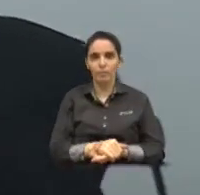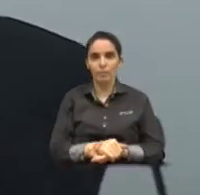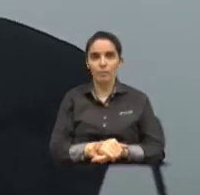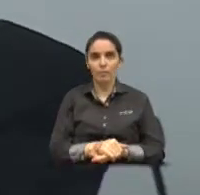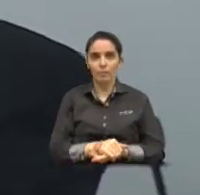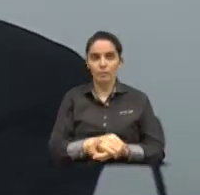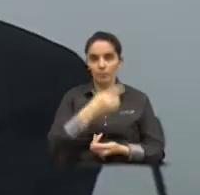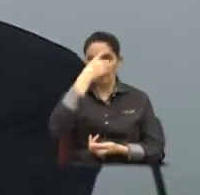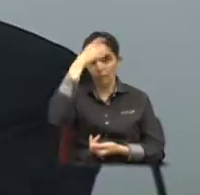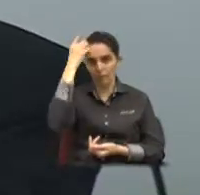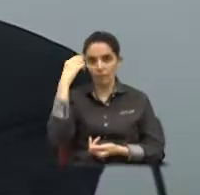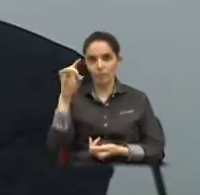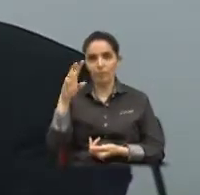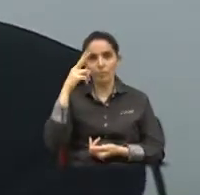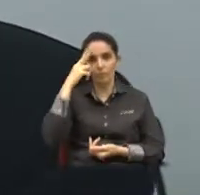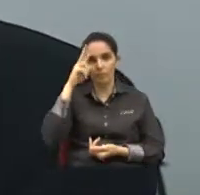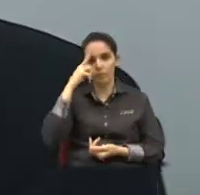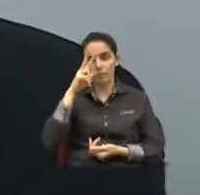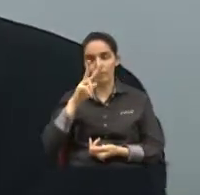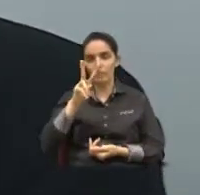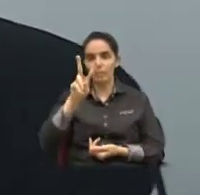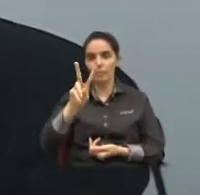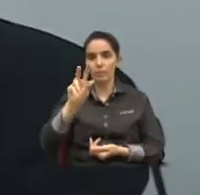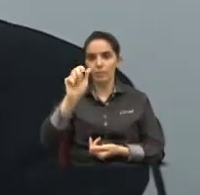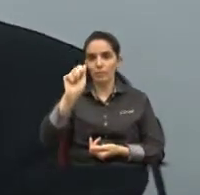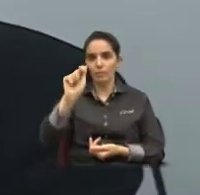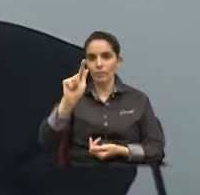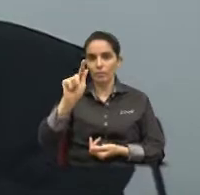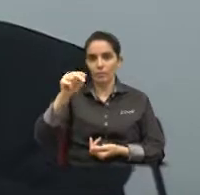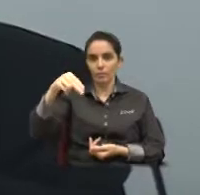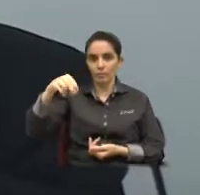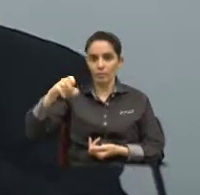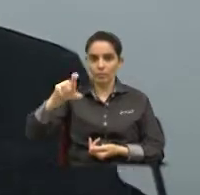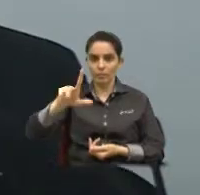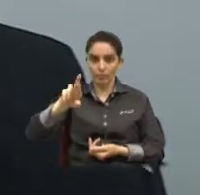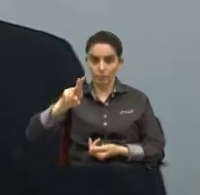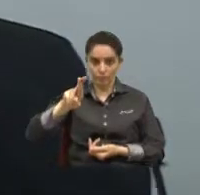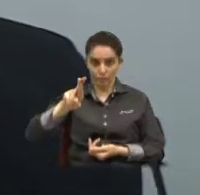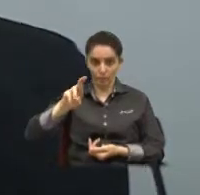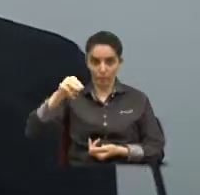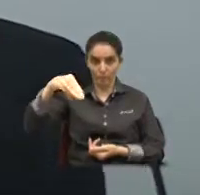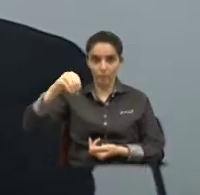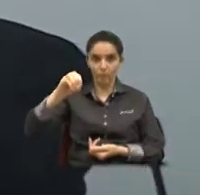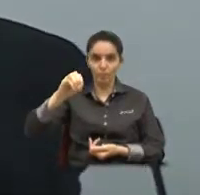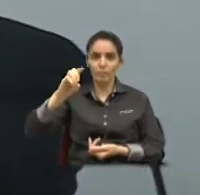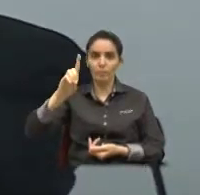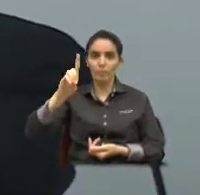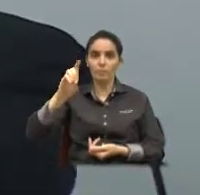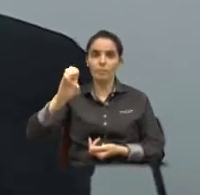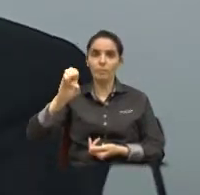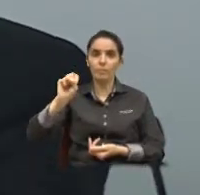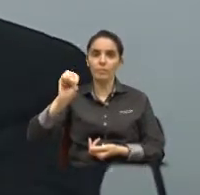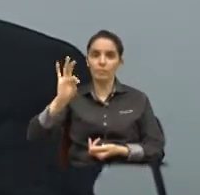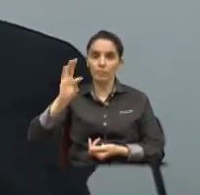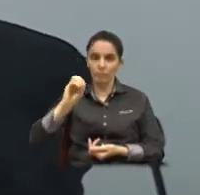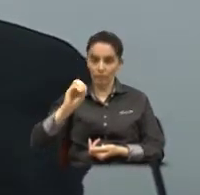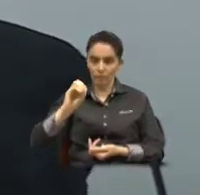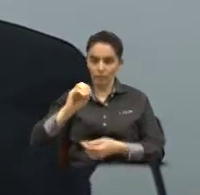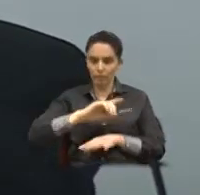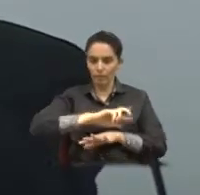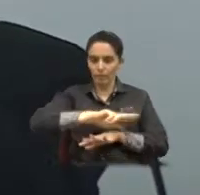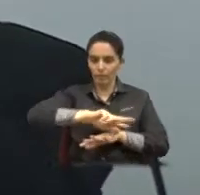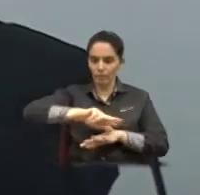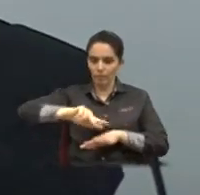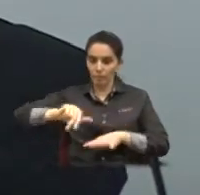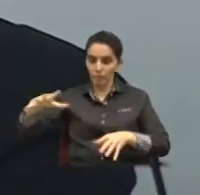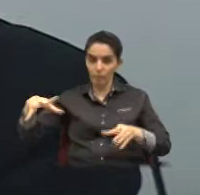um PM, Wagner Modesto. Eu me lembro há muitos anos atrás, quando vários marginais entraram na